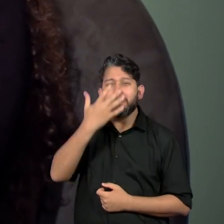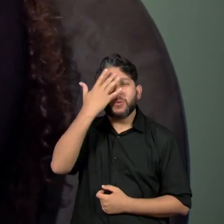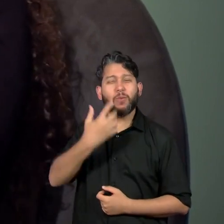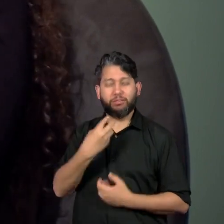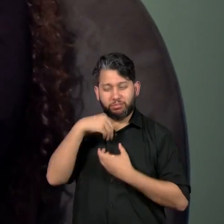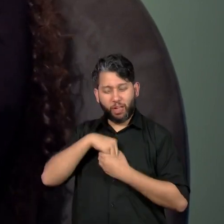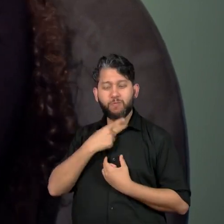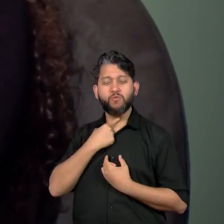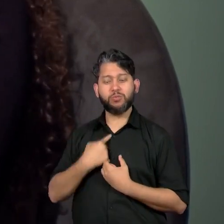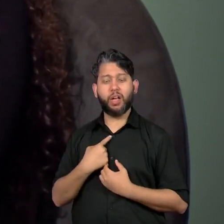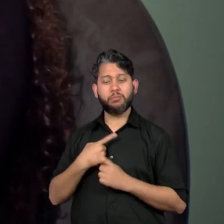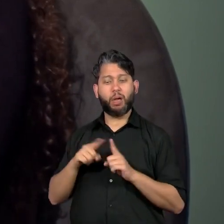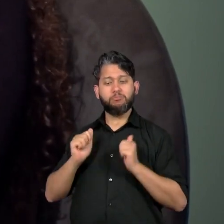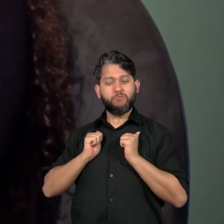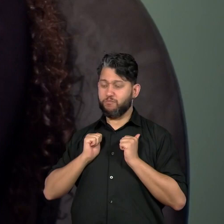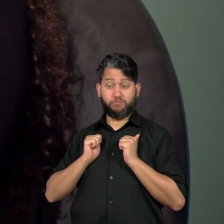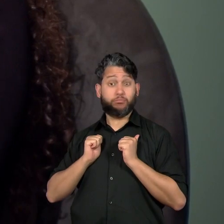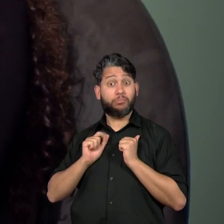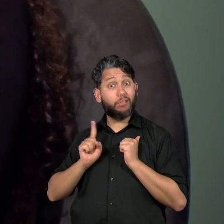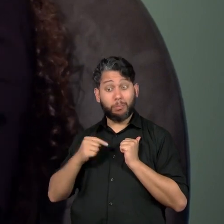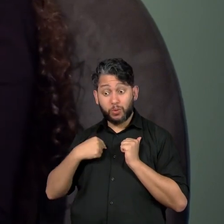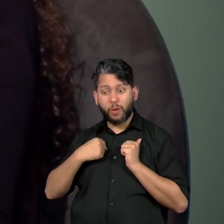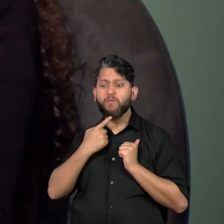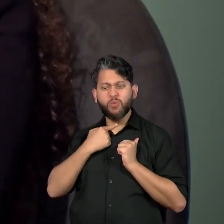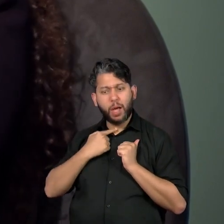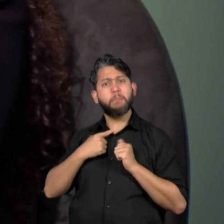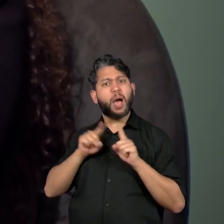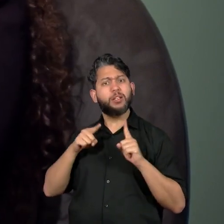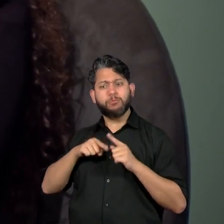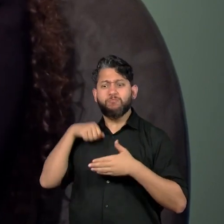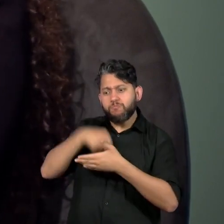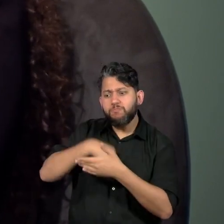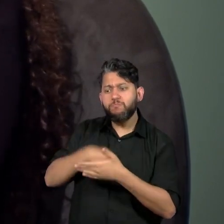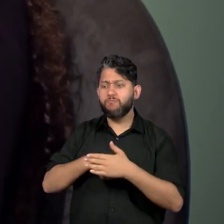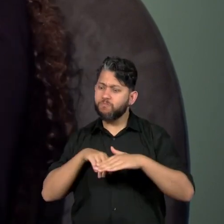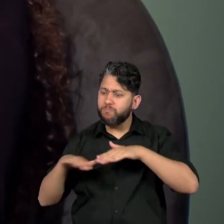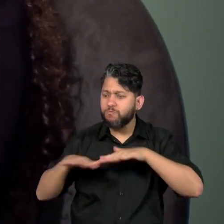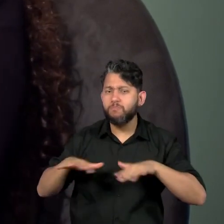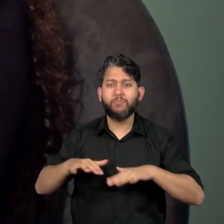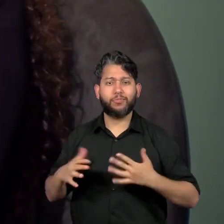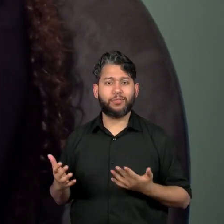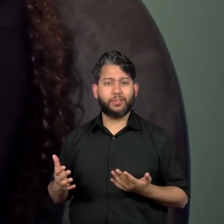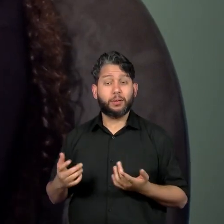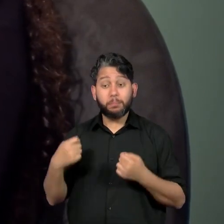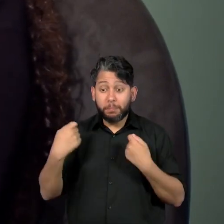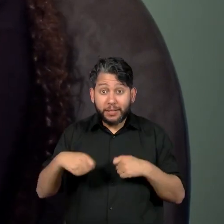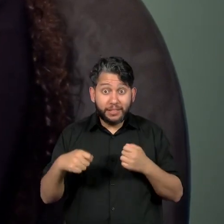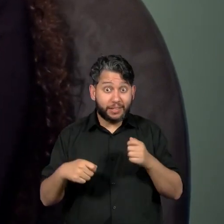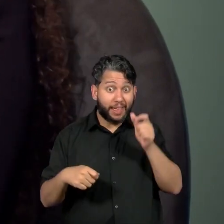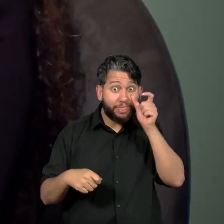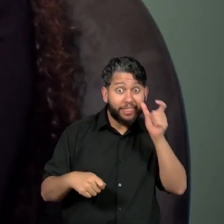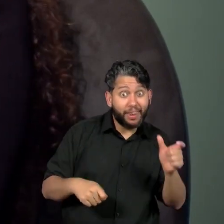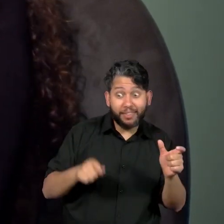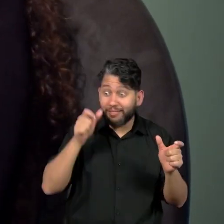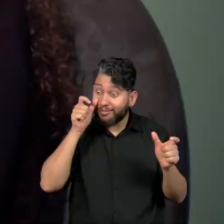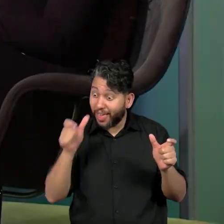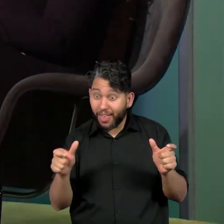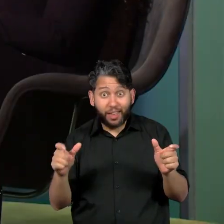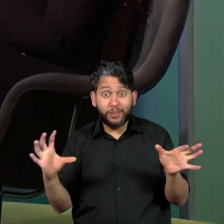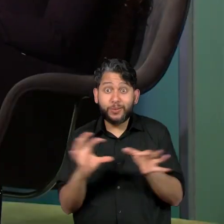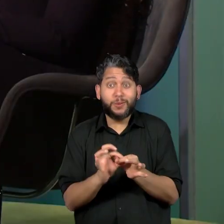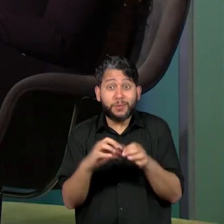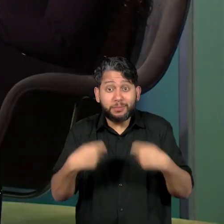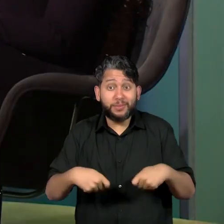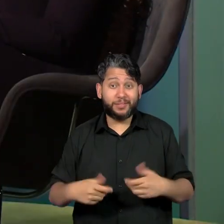que estão se mexendo, não estão esperando as coisas caírem no colo. A gente precisa fazer o casamento desses interesses, porque a indústria